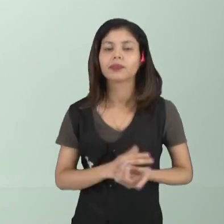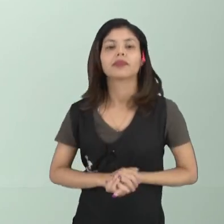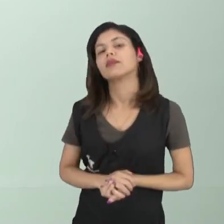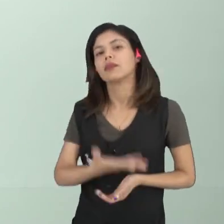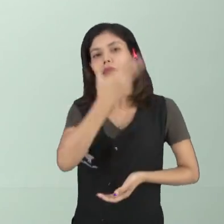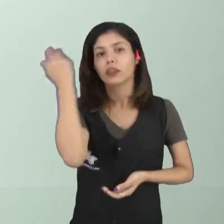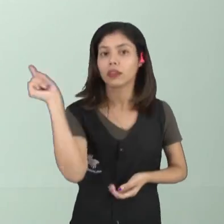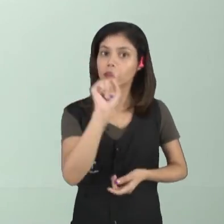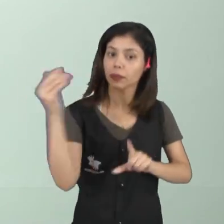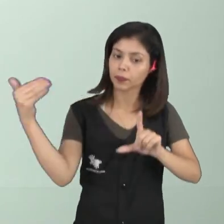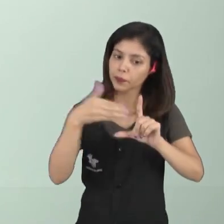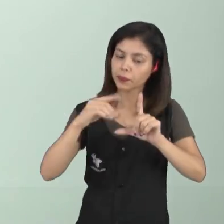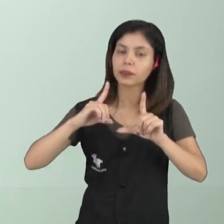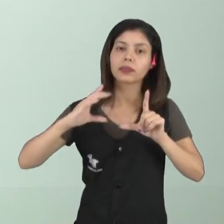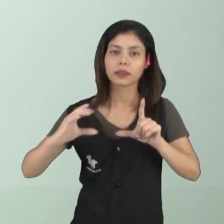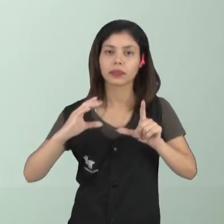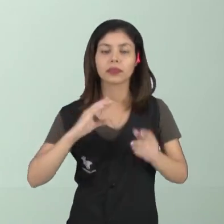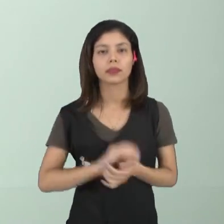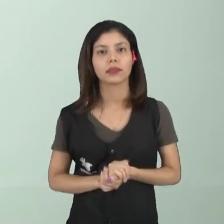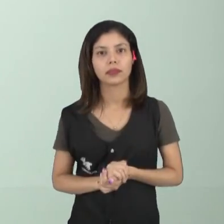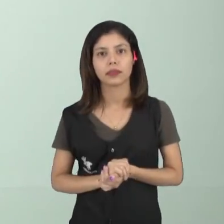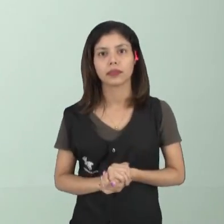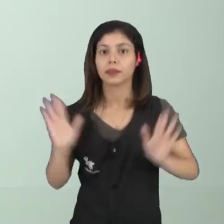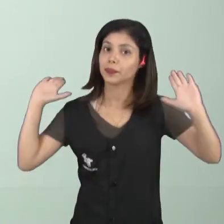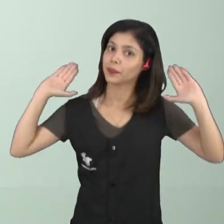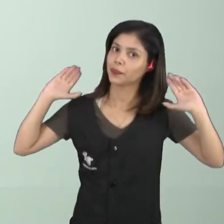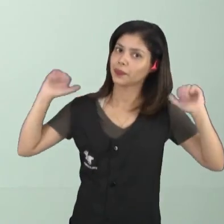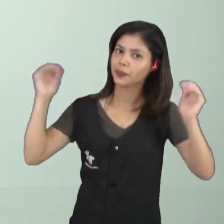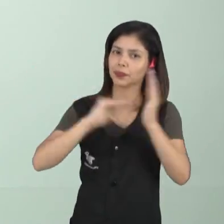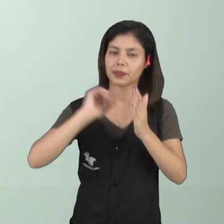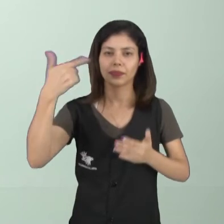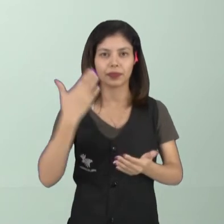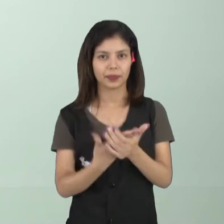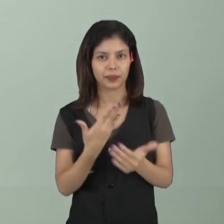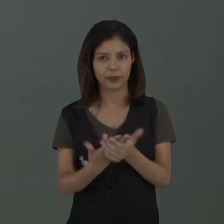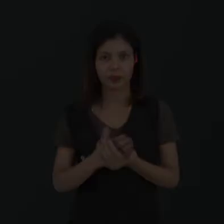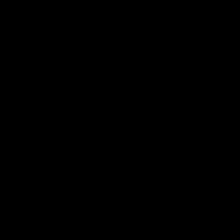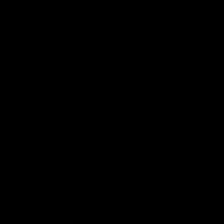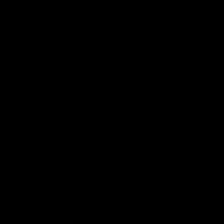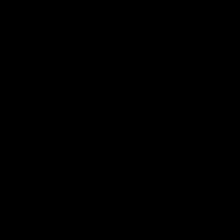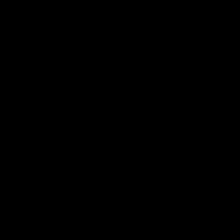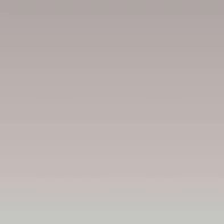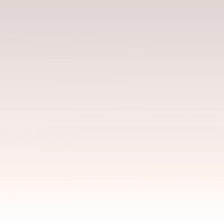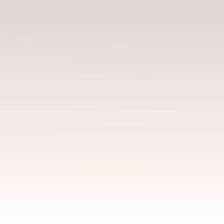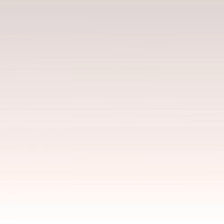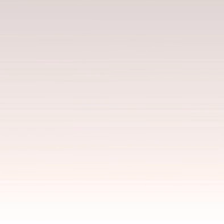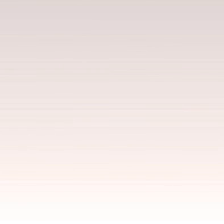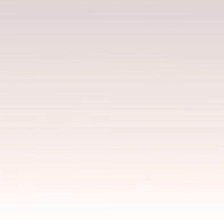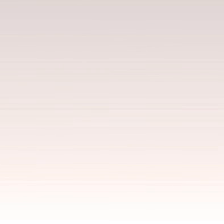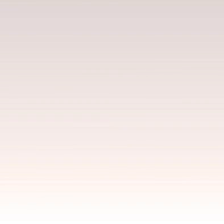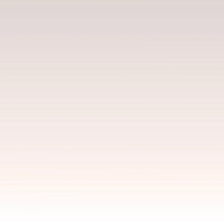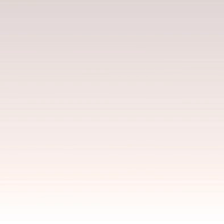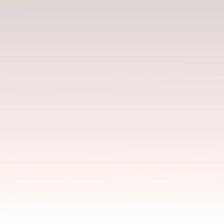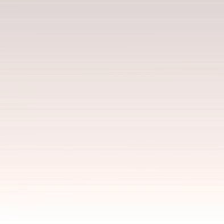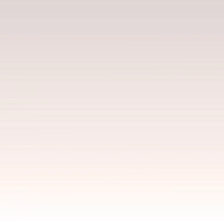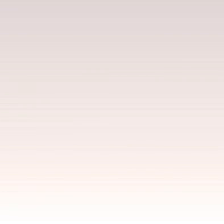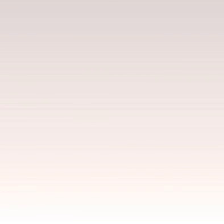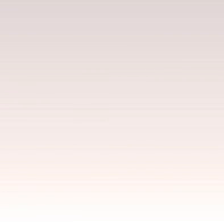aulas não esqueçam de acessar a plataforma e até a próxima aula E aí